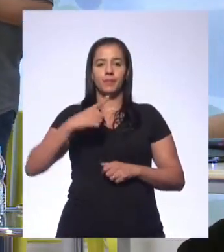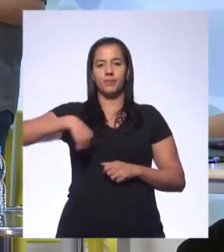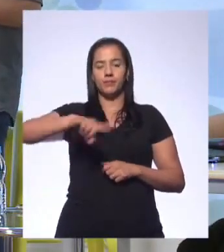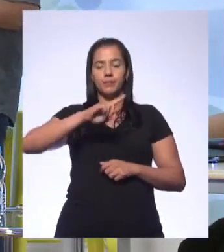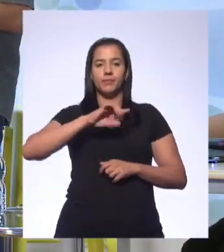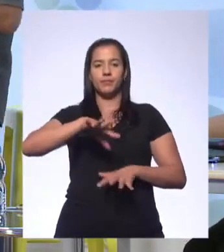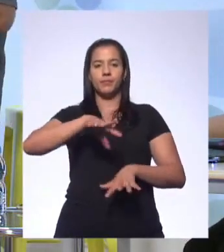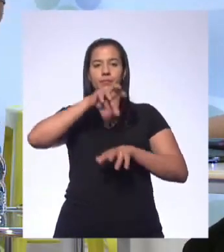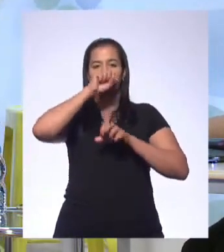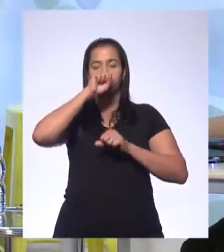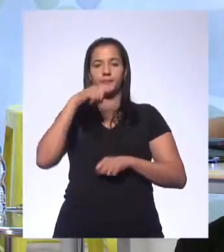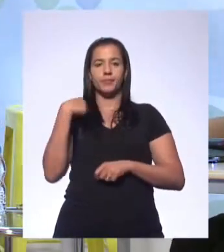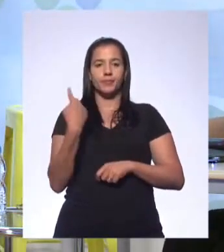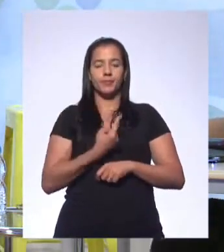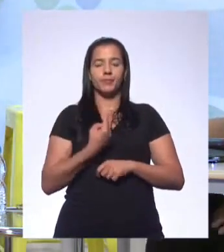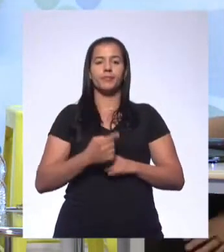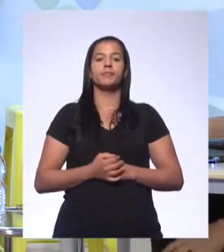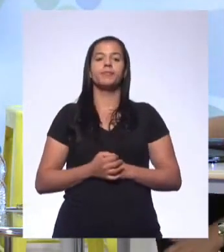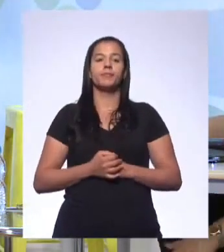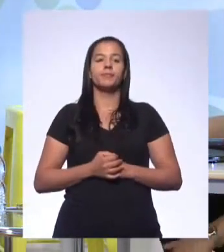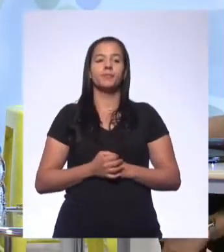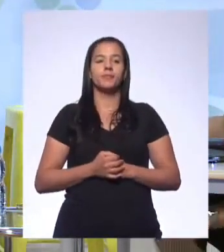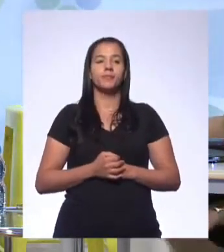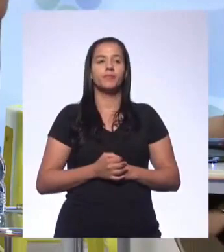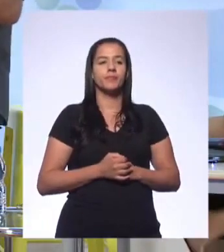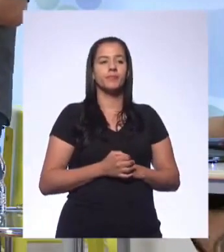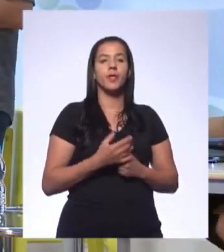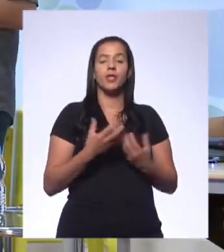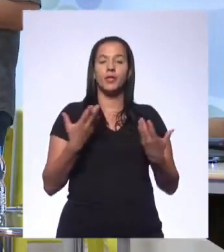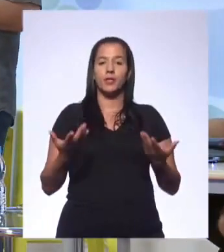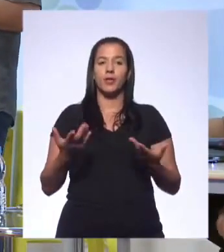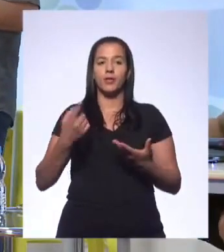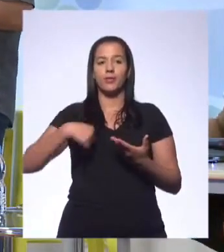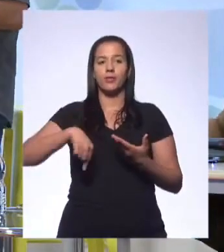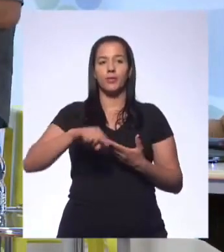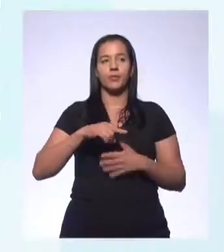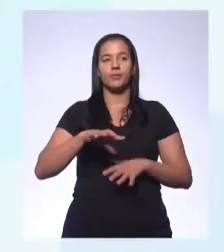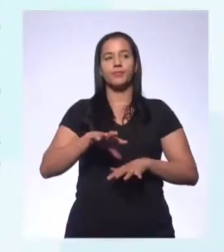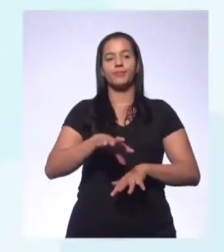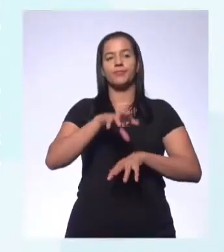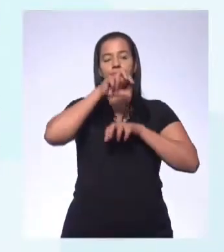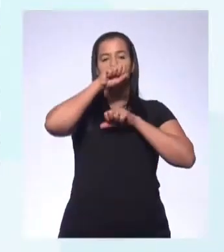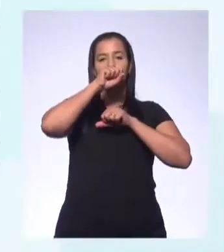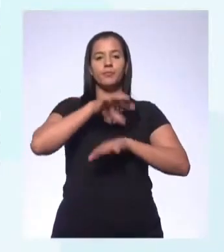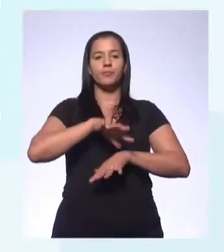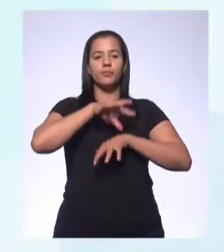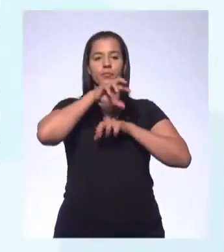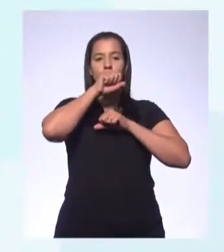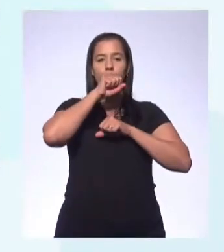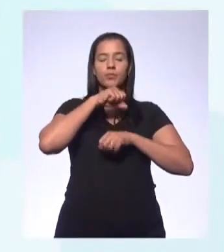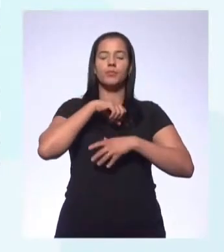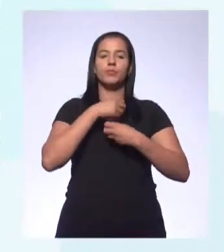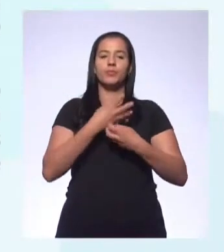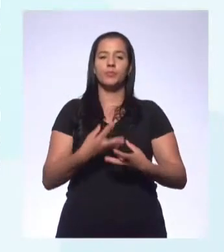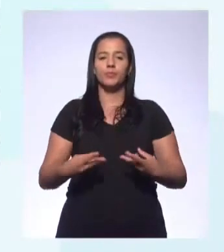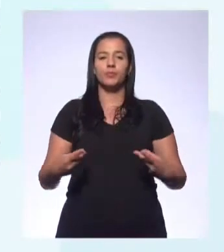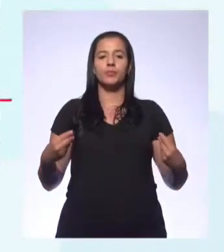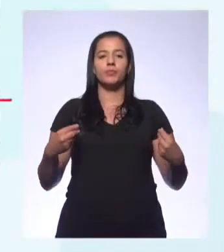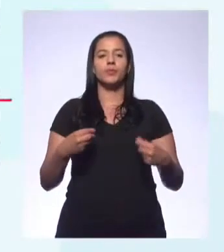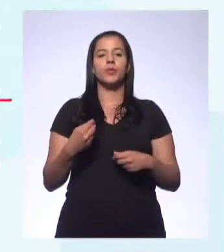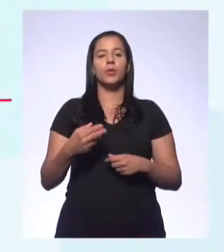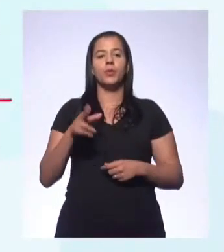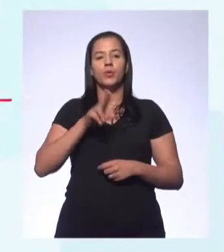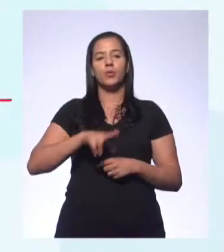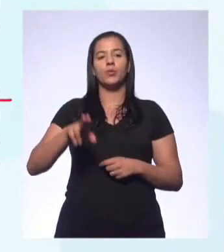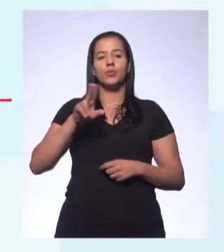o ar atmosférico. Enquanto a respiração, a decomposição e a combustão